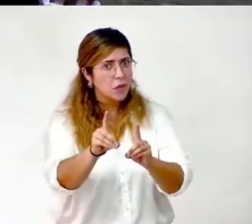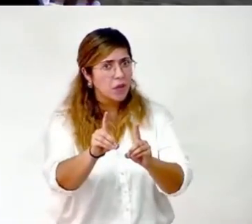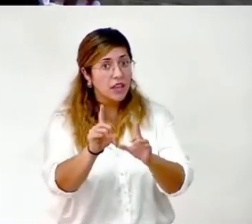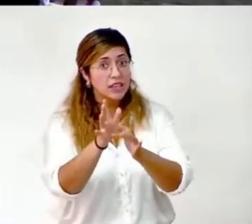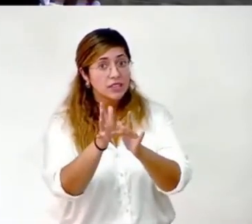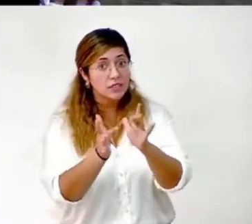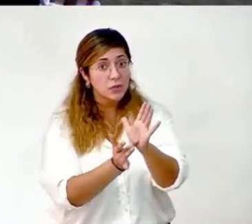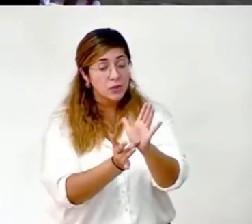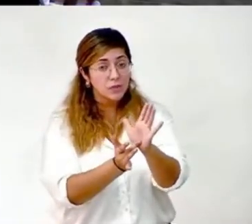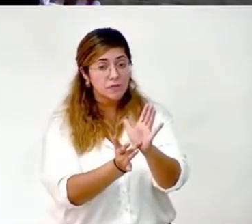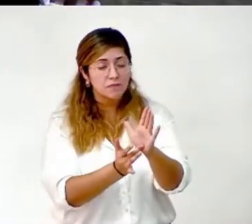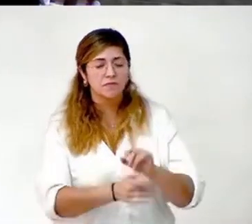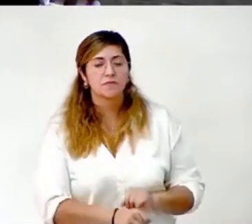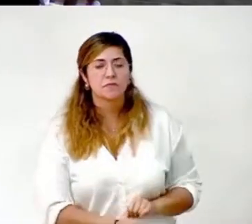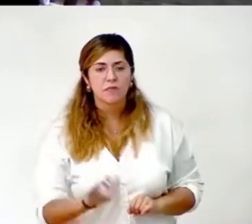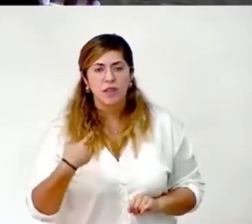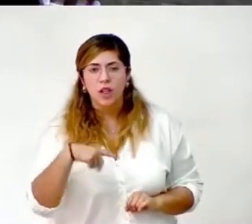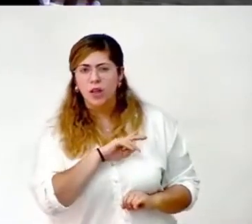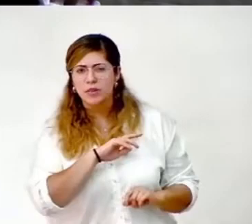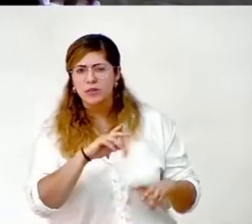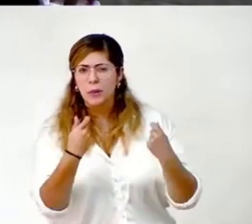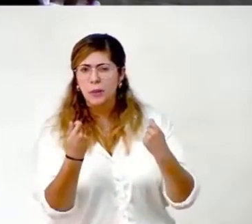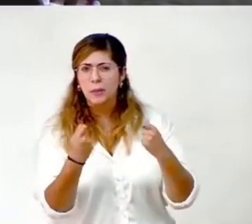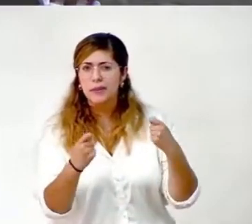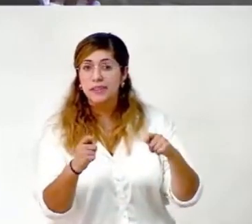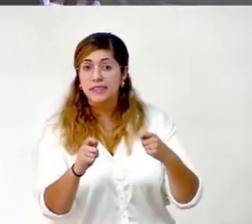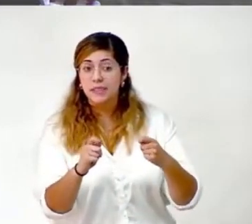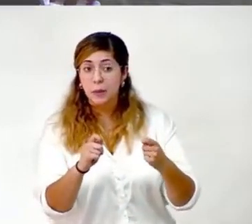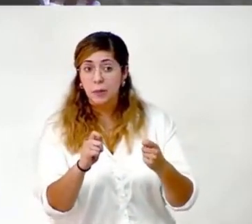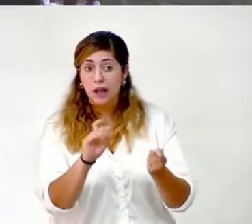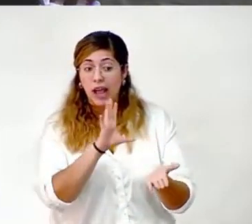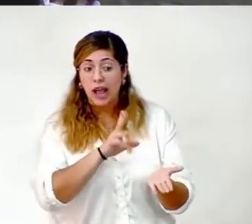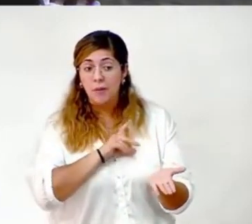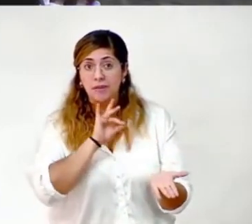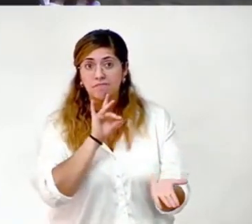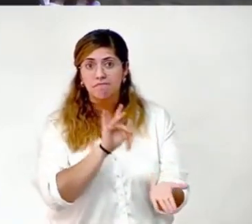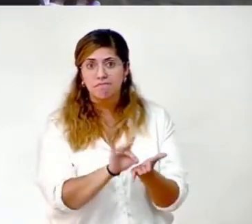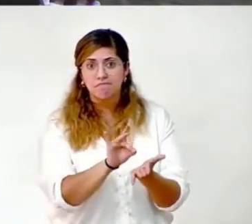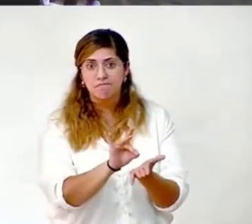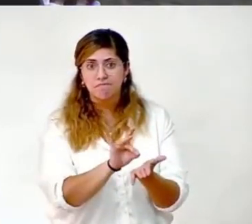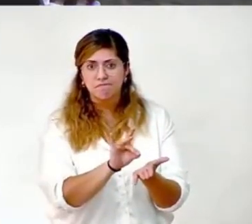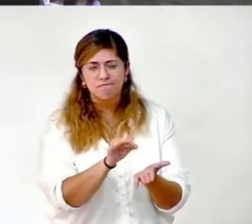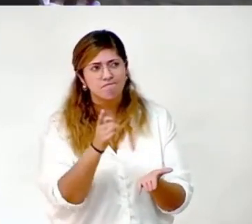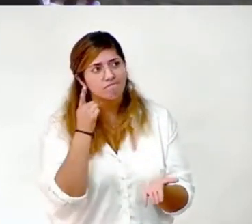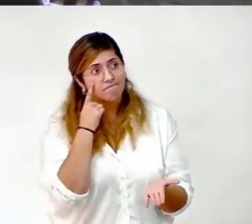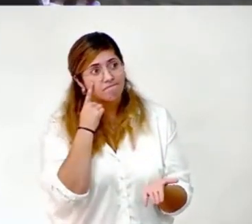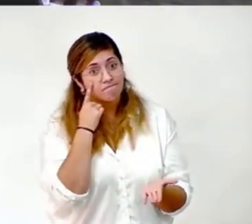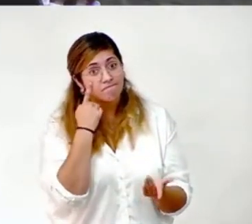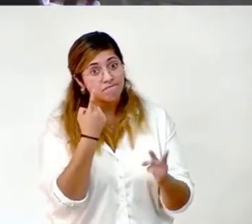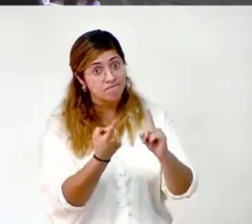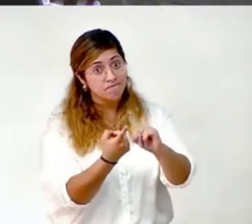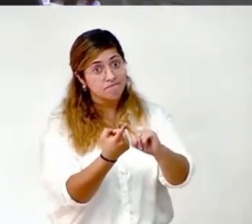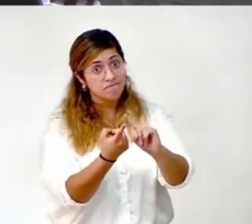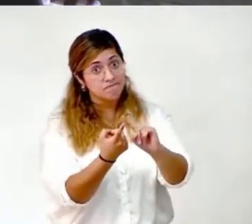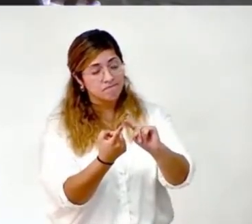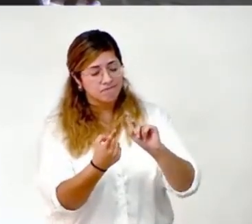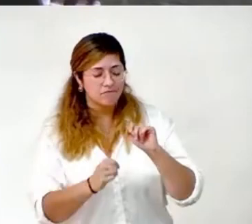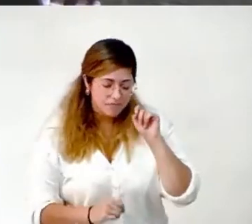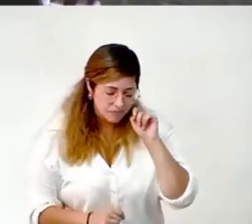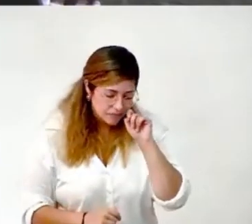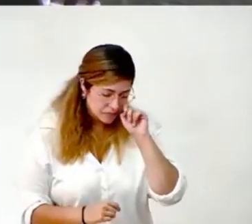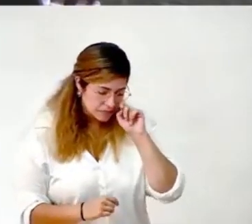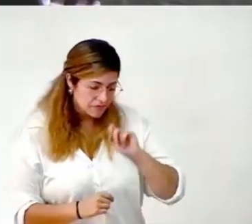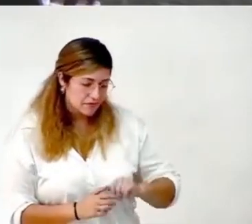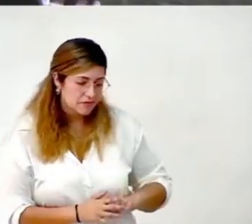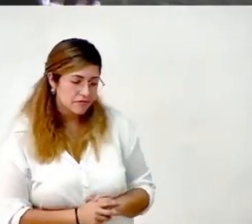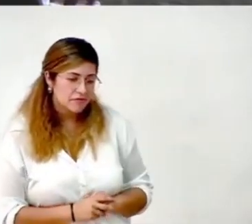respeito de que devemos amar os inimigos. Primeiro argumento. O primeiro